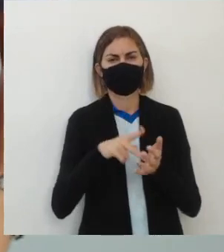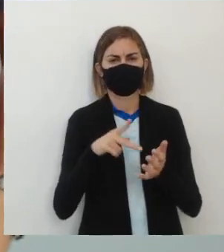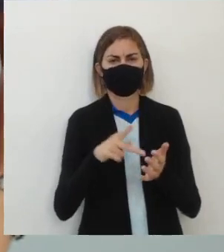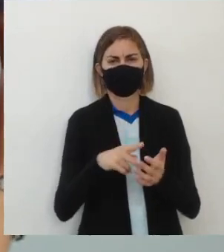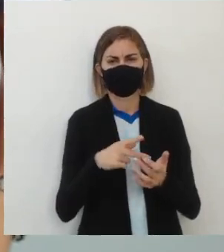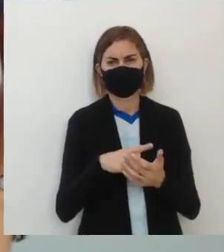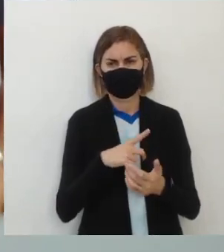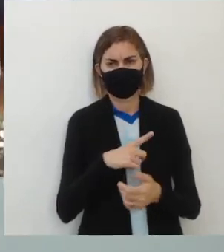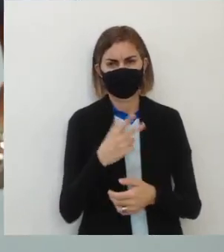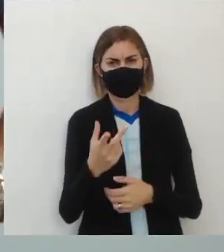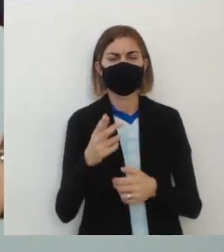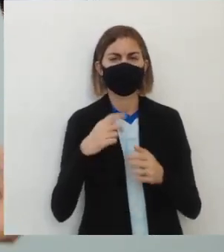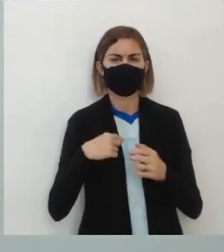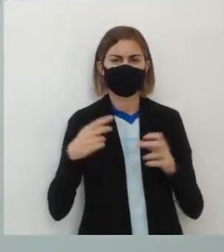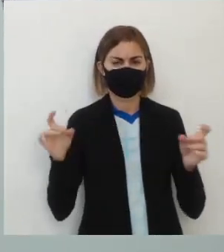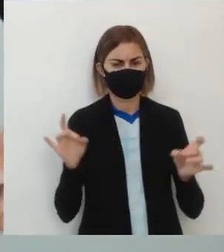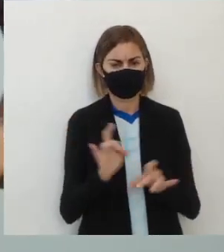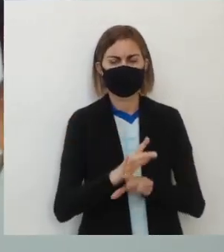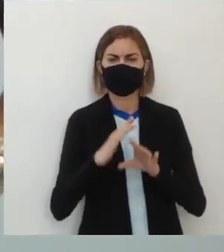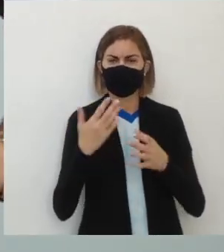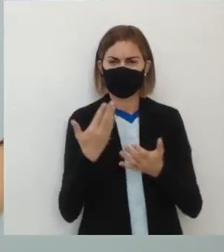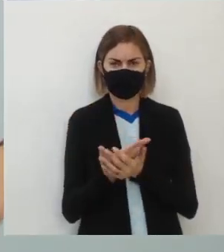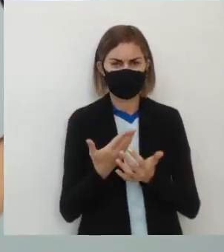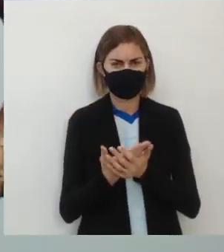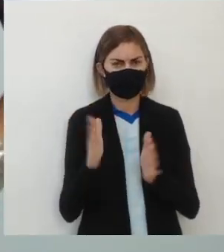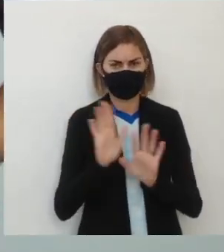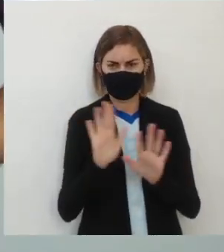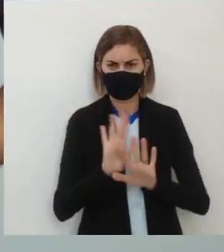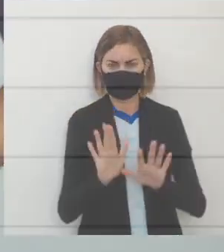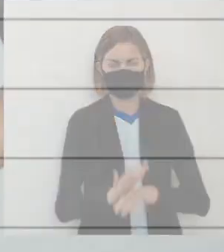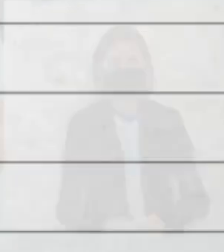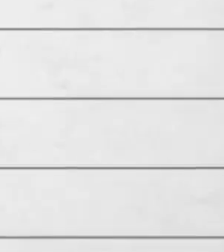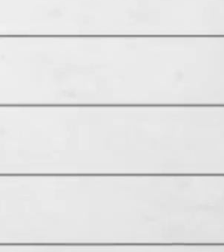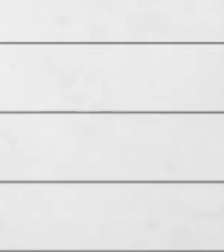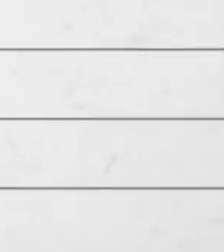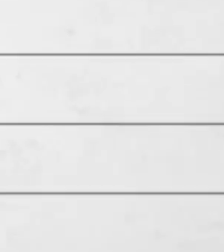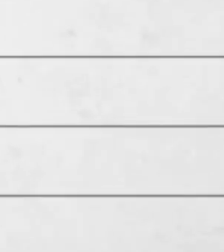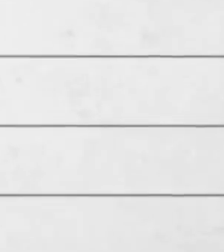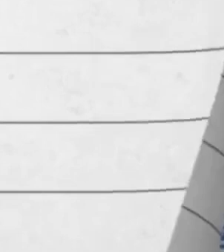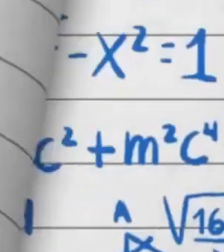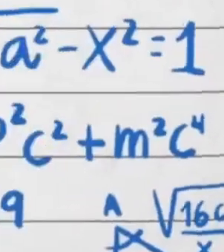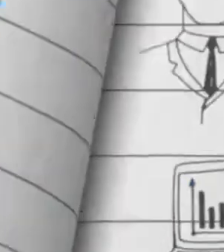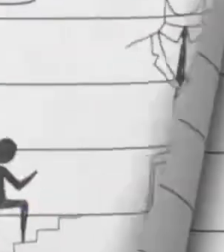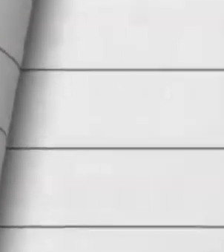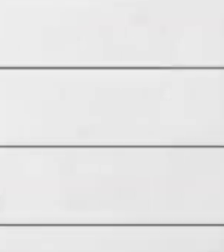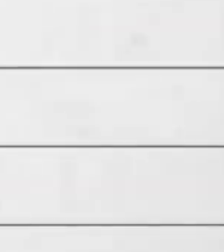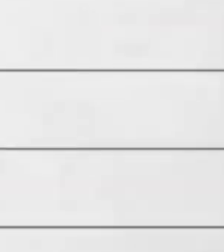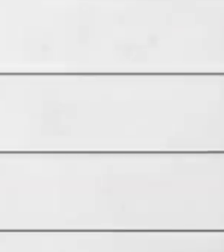verdadeiros, tá? Então, a gente encerra essa aula por aqui. Tchau, tchau!